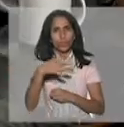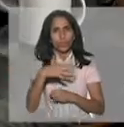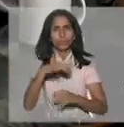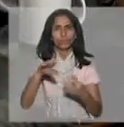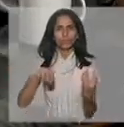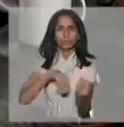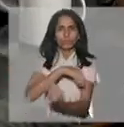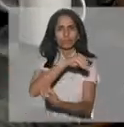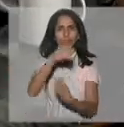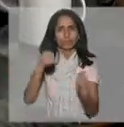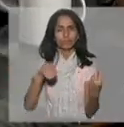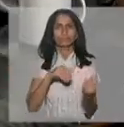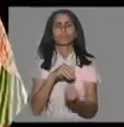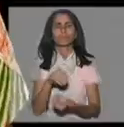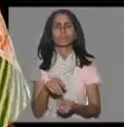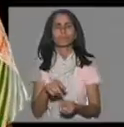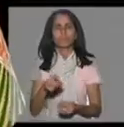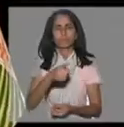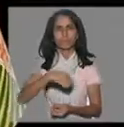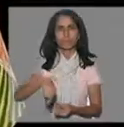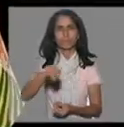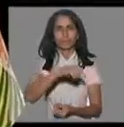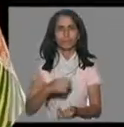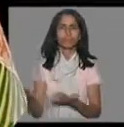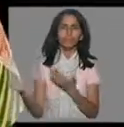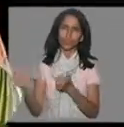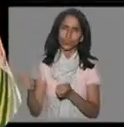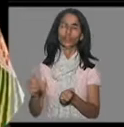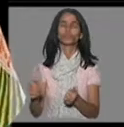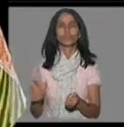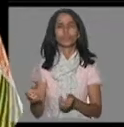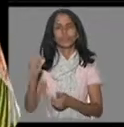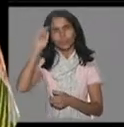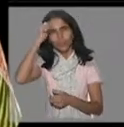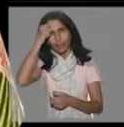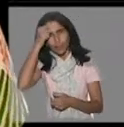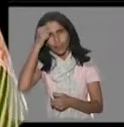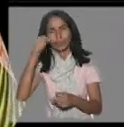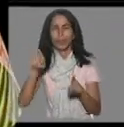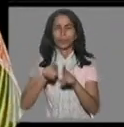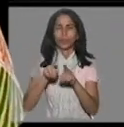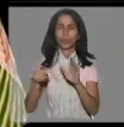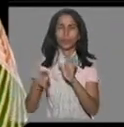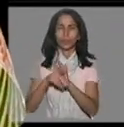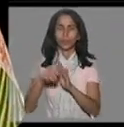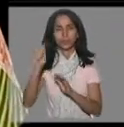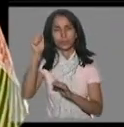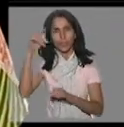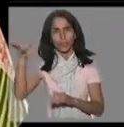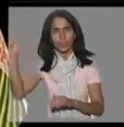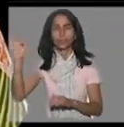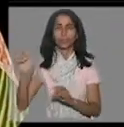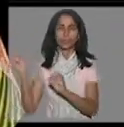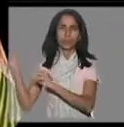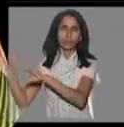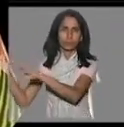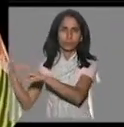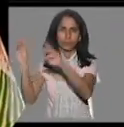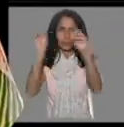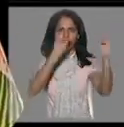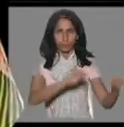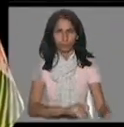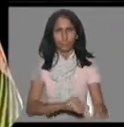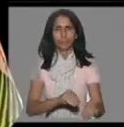permeia todos nós, né, que somos jovens negros da África e da diáspora. Então, um pouco... essa